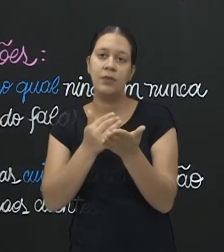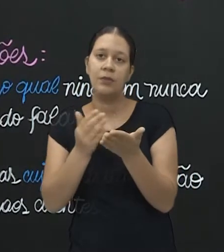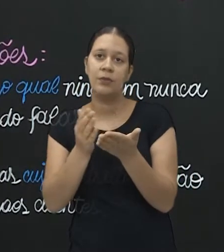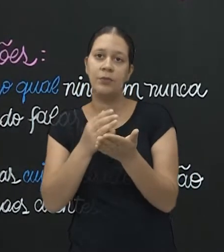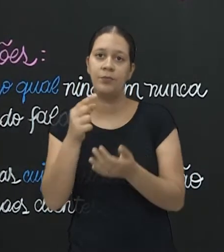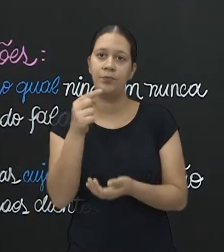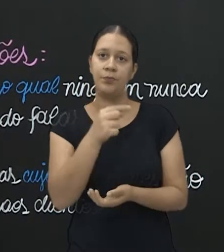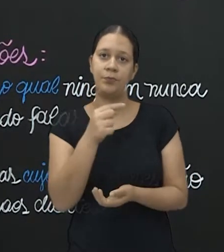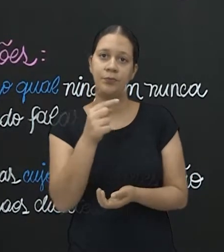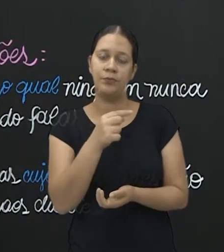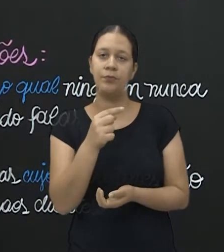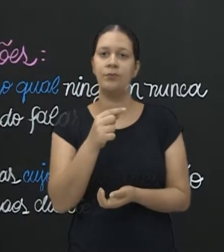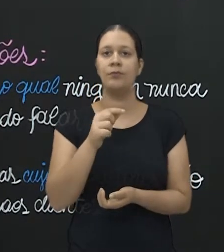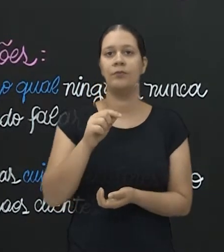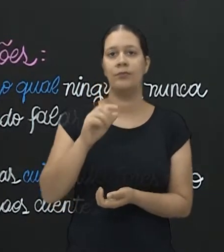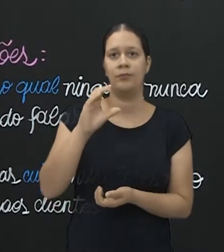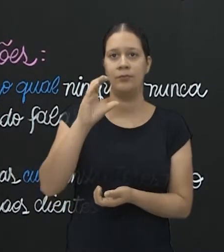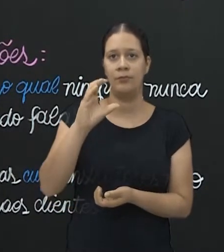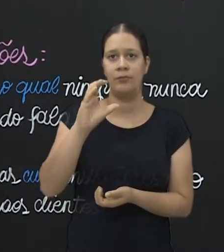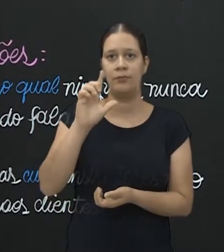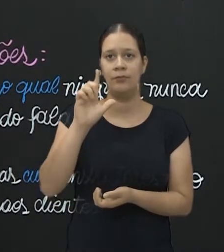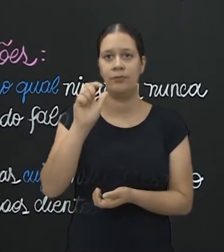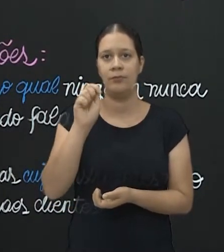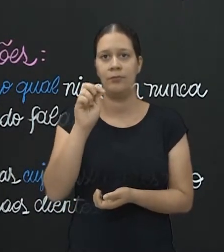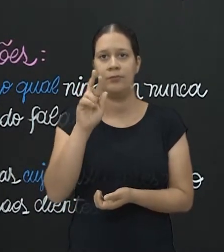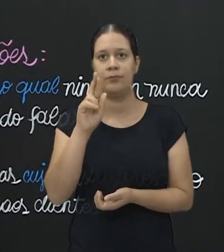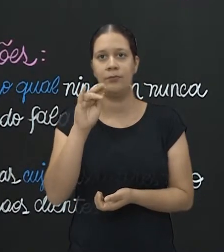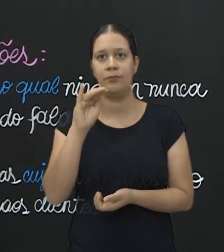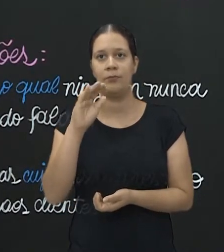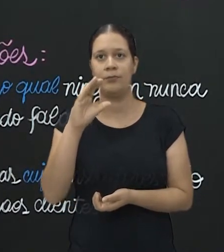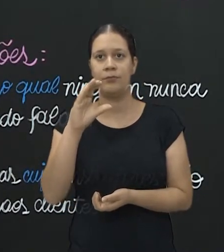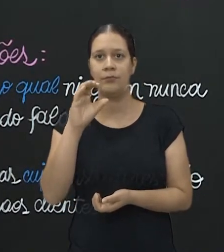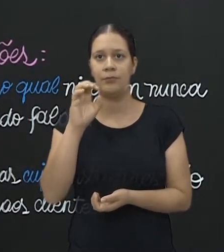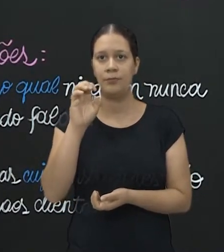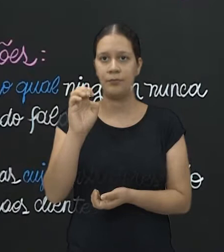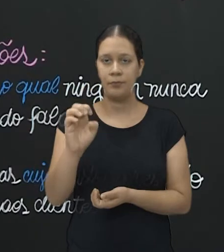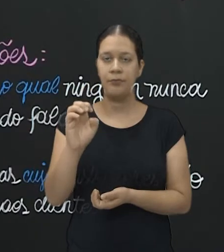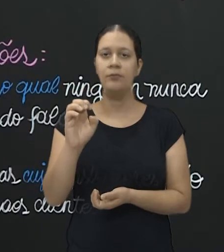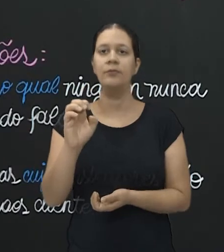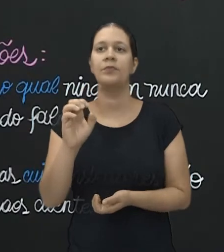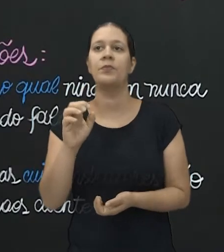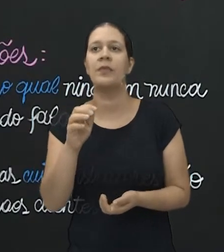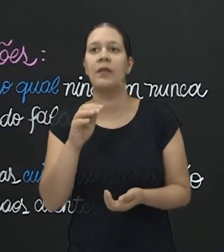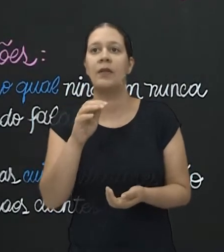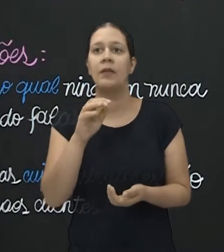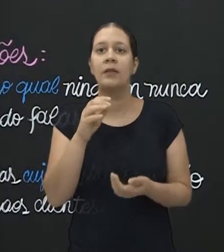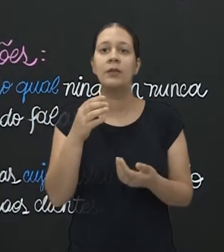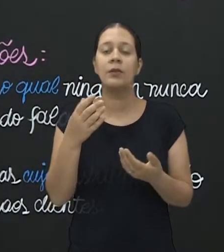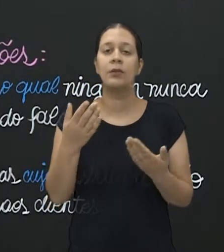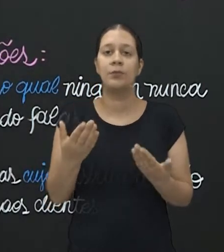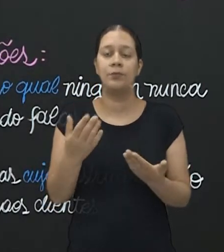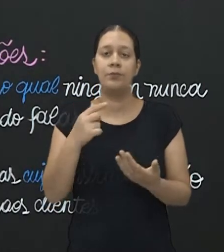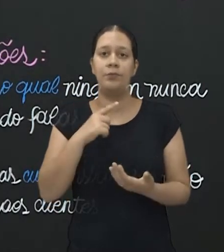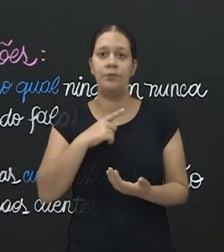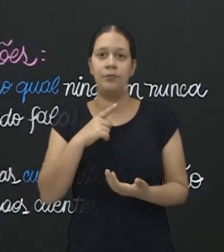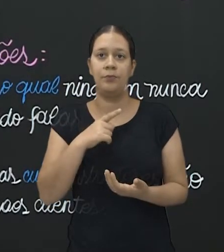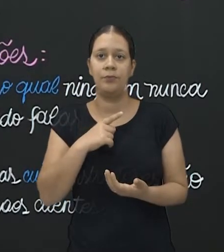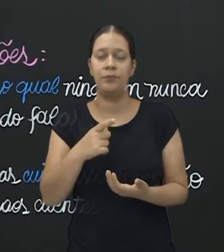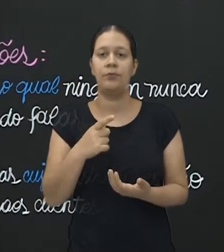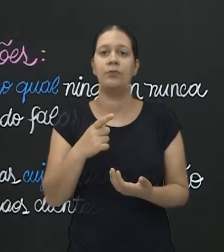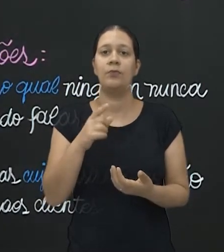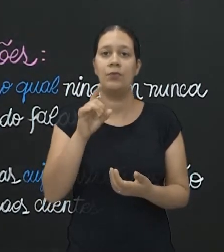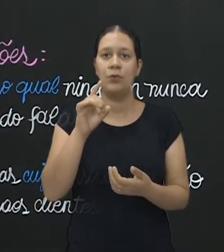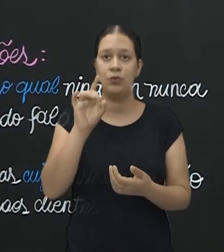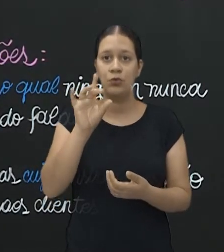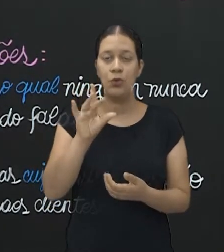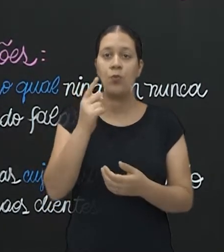Lispector. Este é um período simples, ok? Esse aqui é um período simples. Eu marco a finalização do período com o ponto. Eu tenho um período simples porque eu só